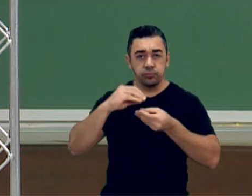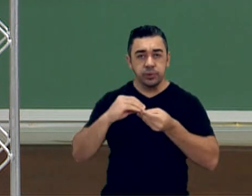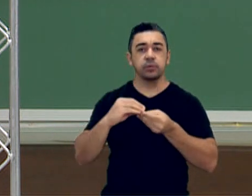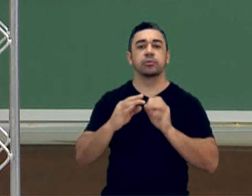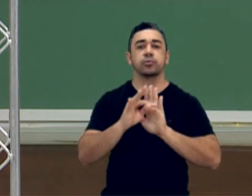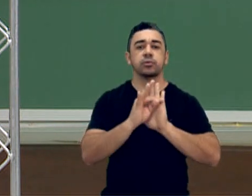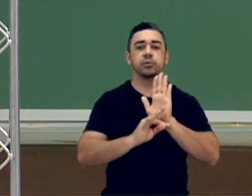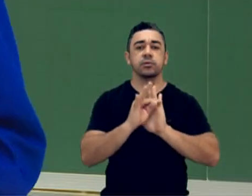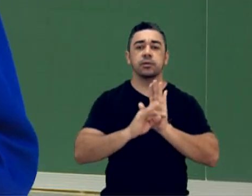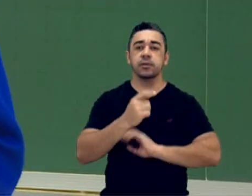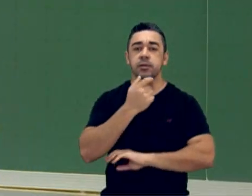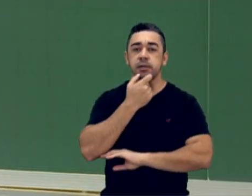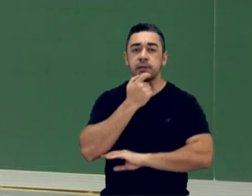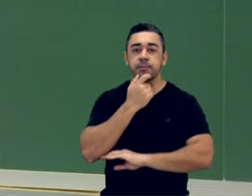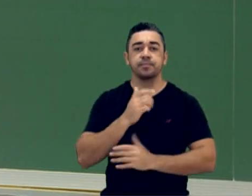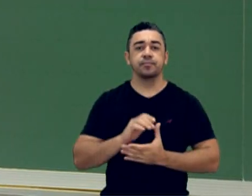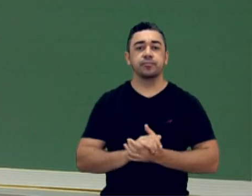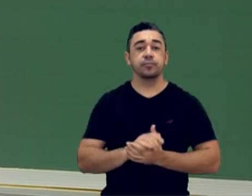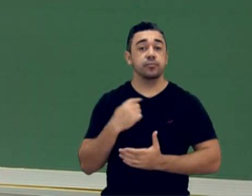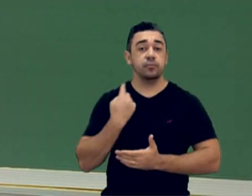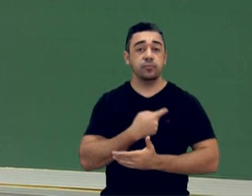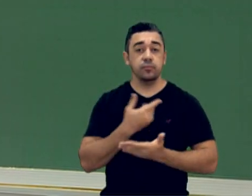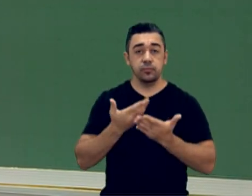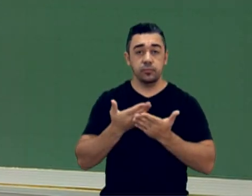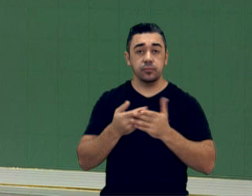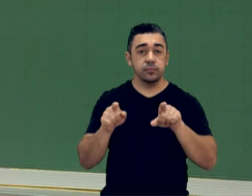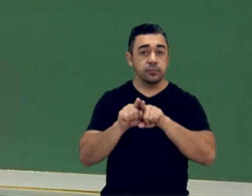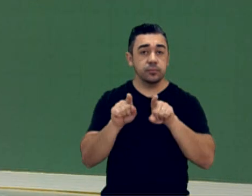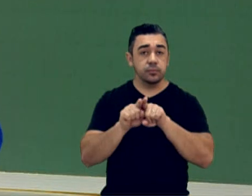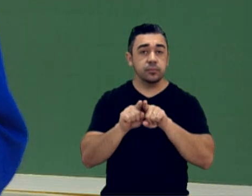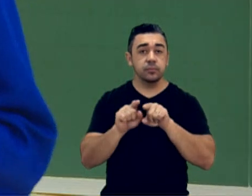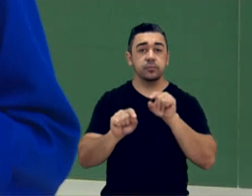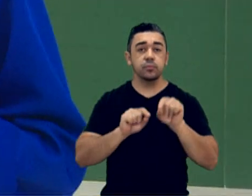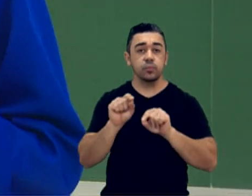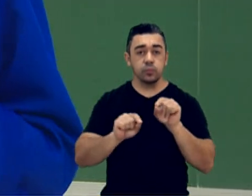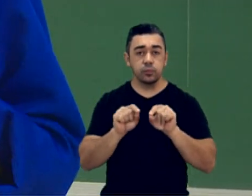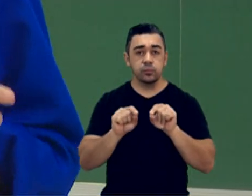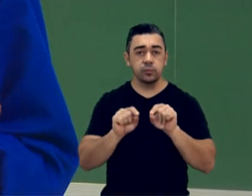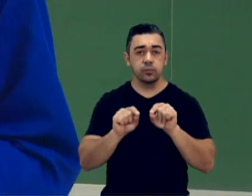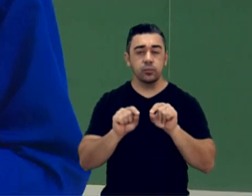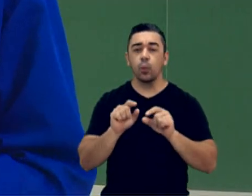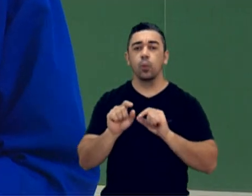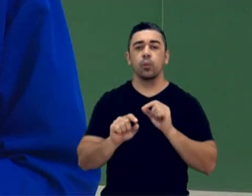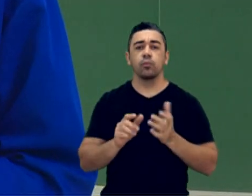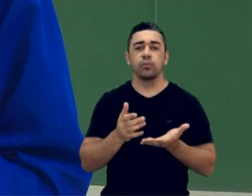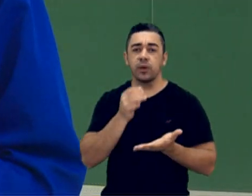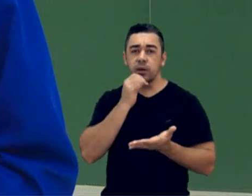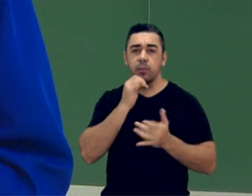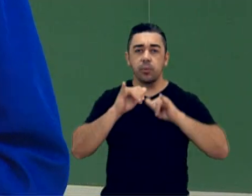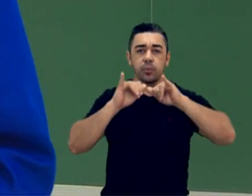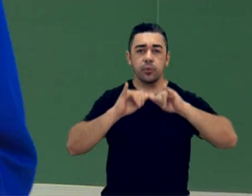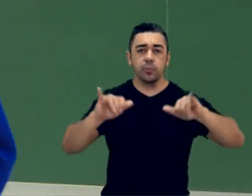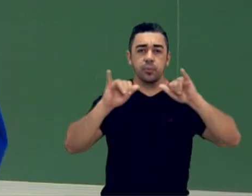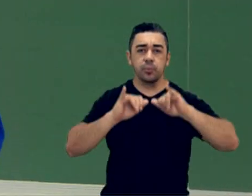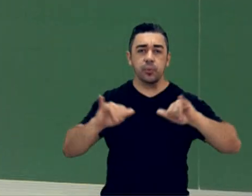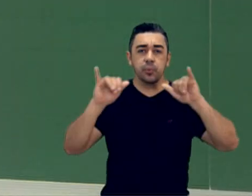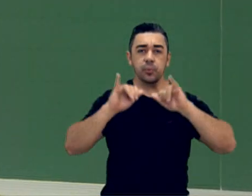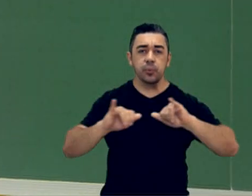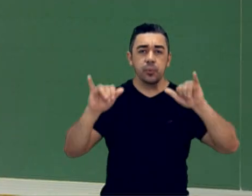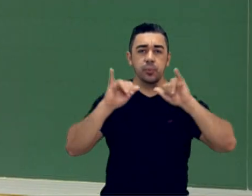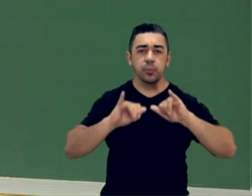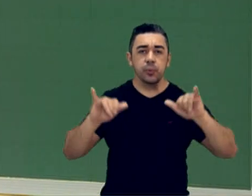inglês. Nós estudamos também as campanhas publicitárias, que são